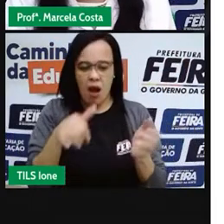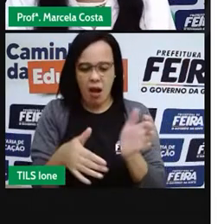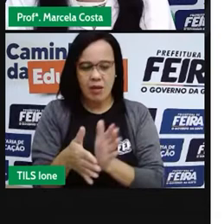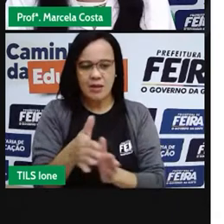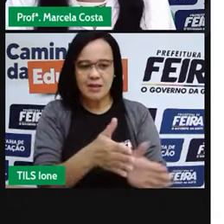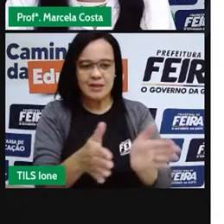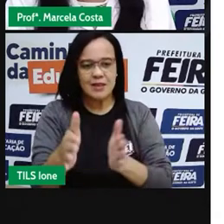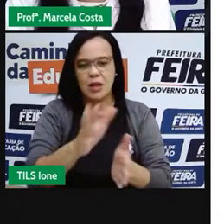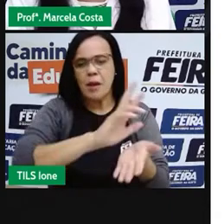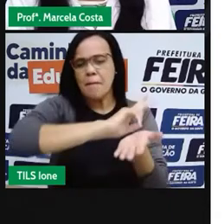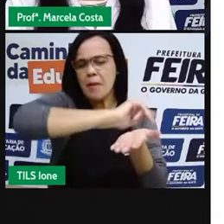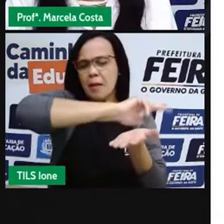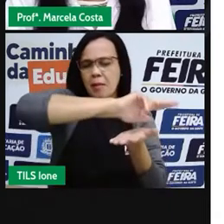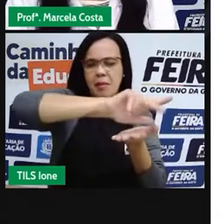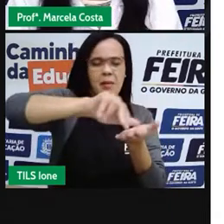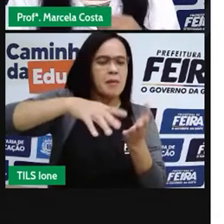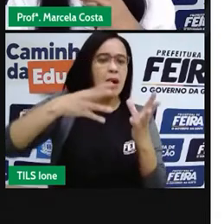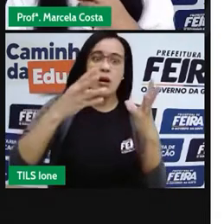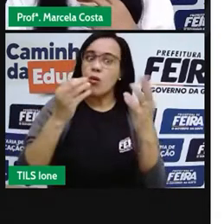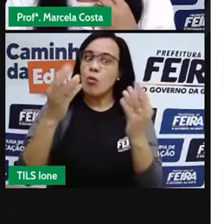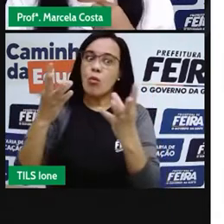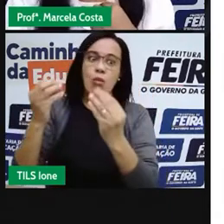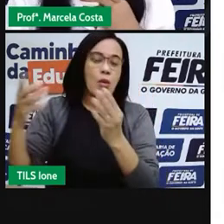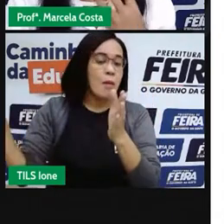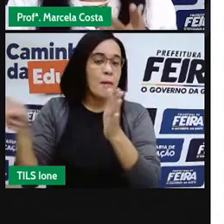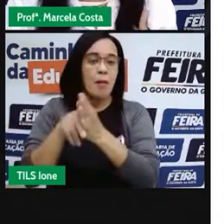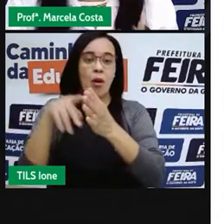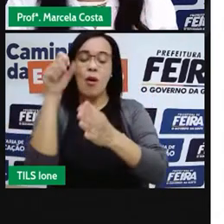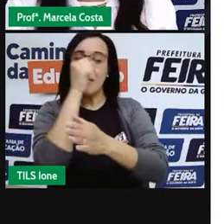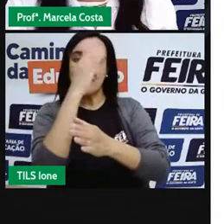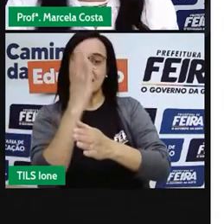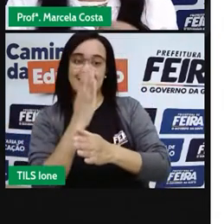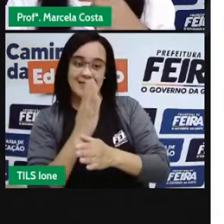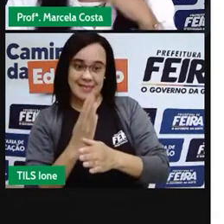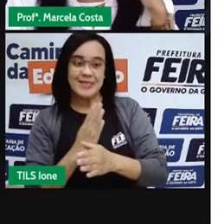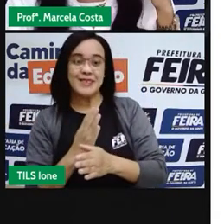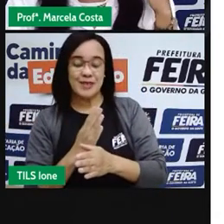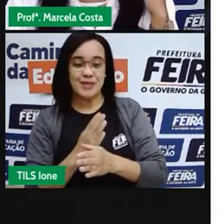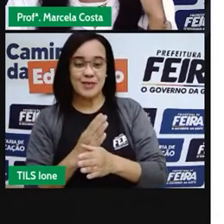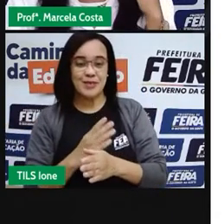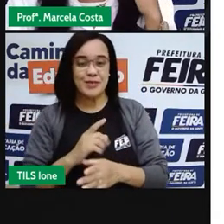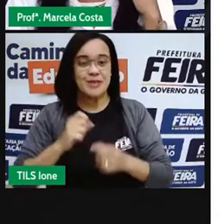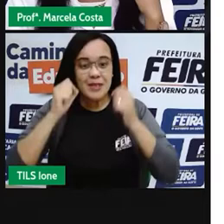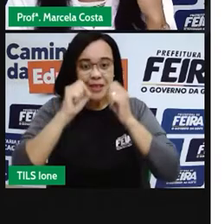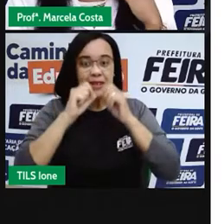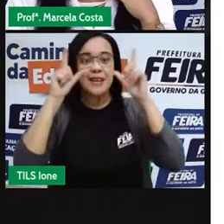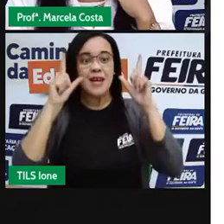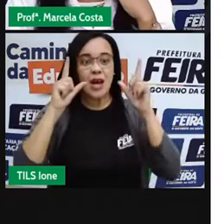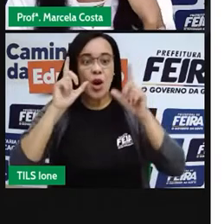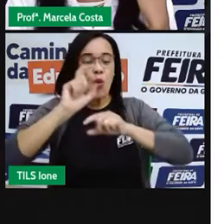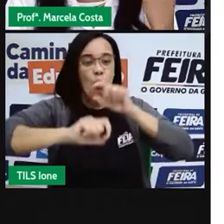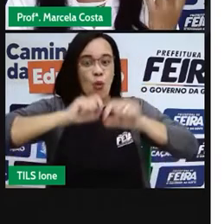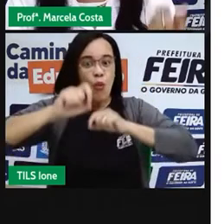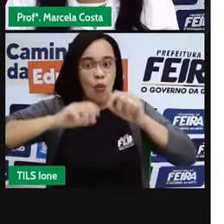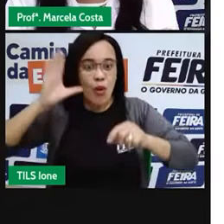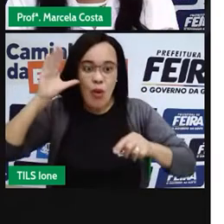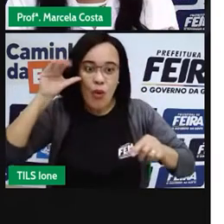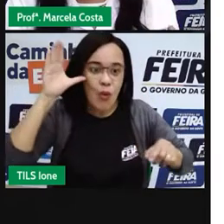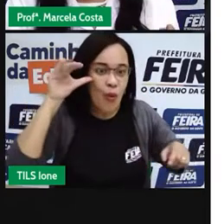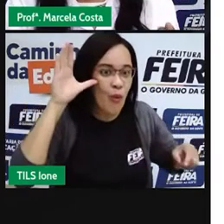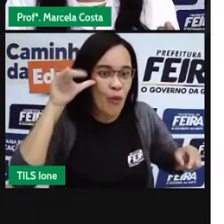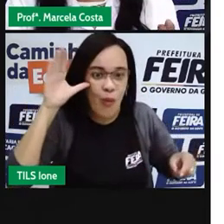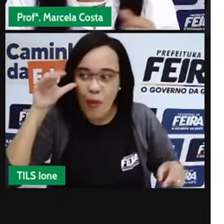muitas lendas brasileiras, que vai despertar aí a curiosidade e a vontade de conhecer